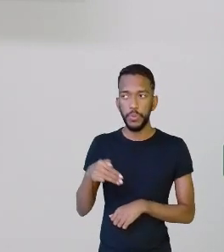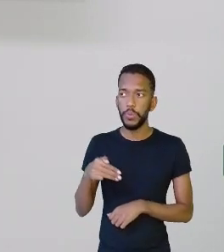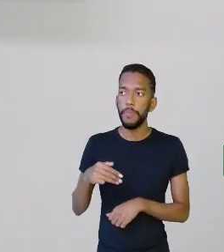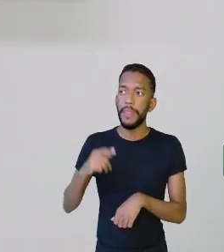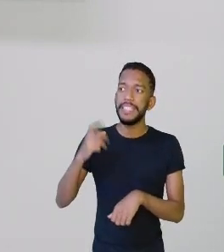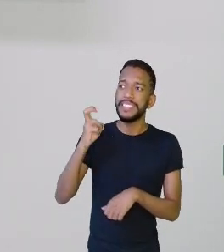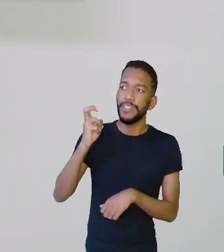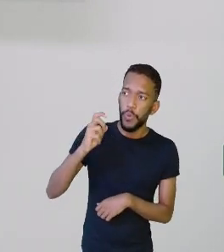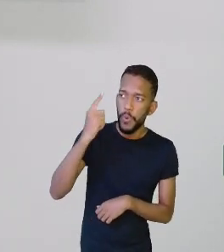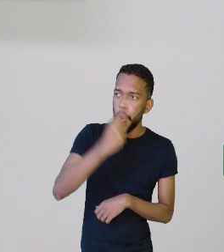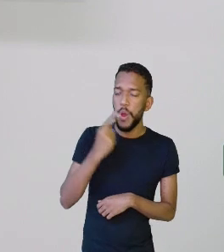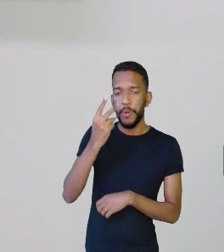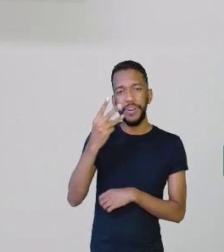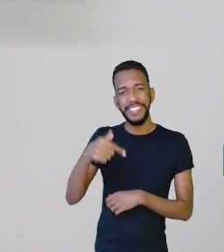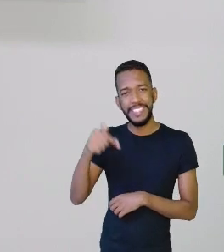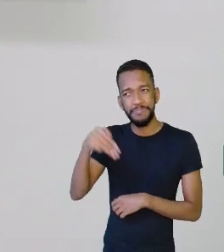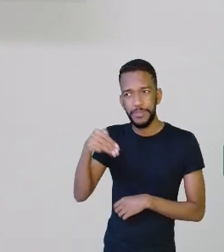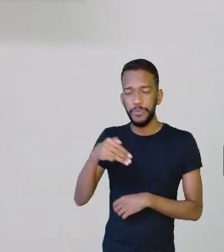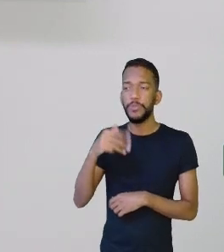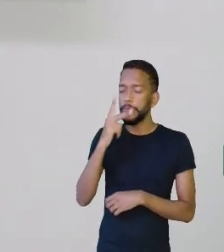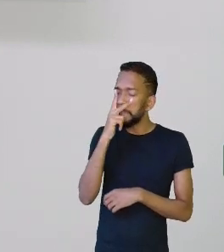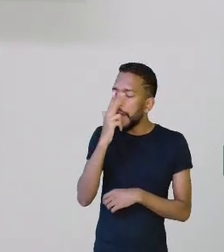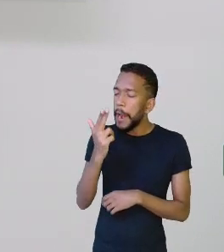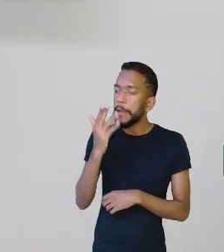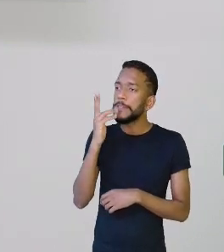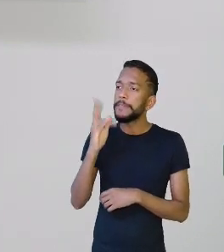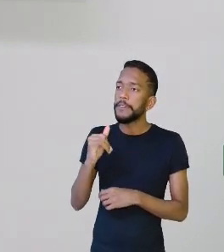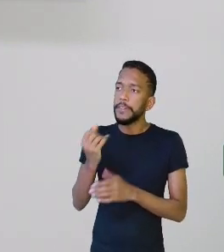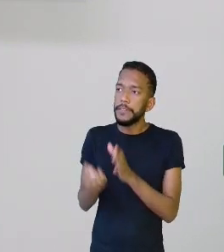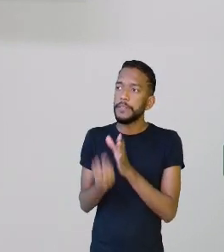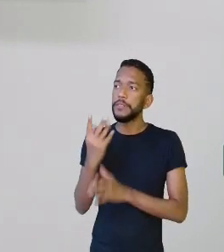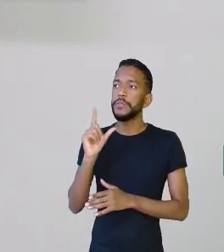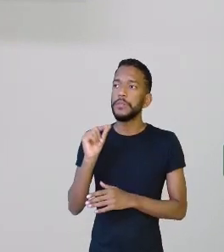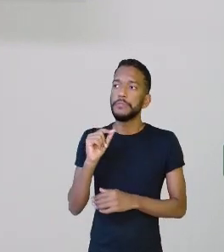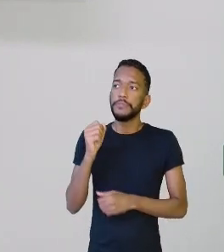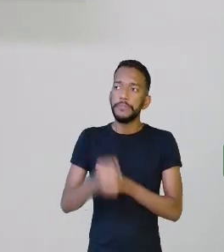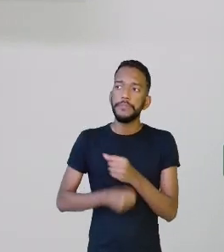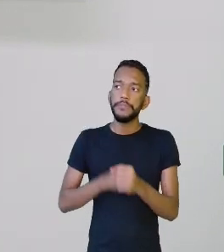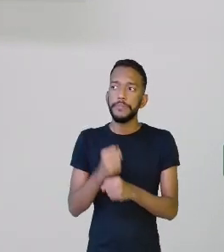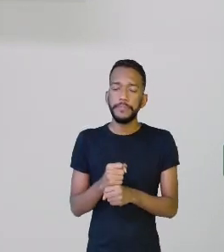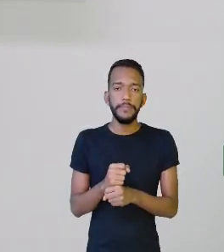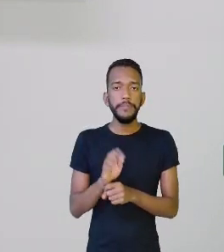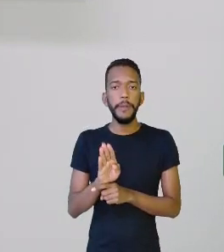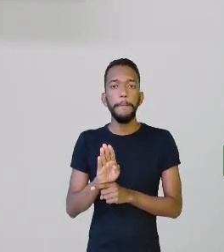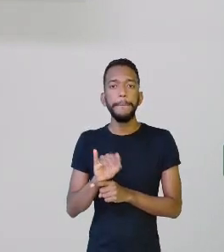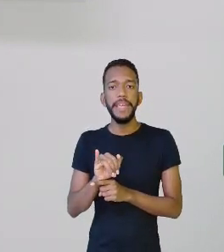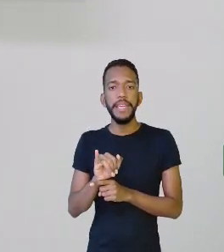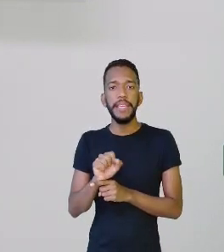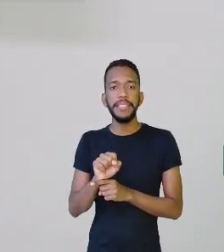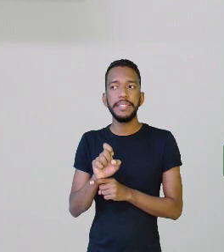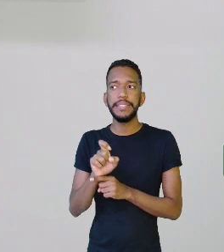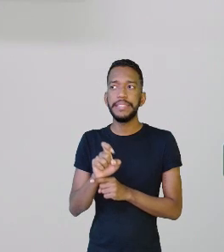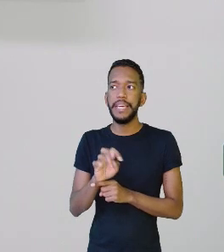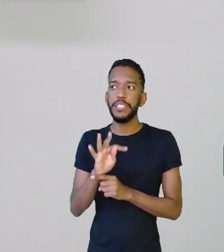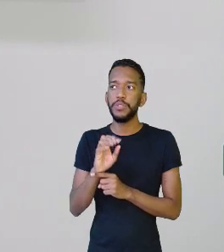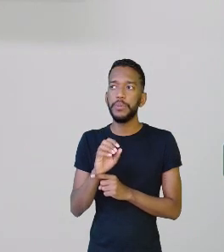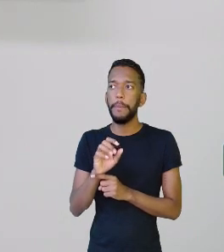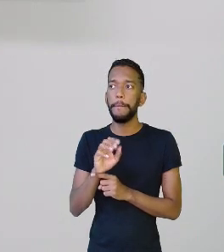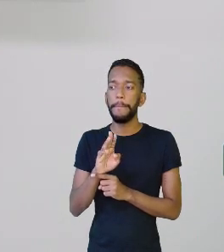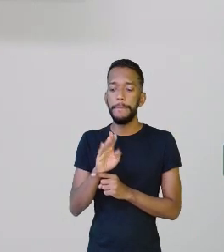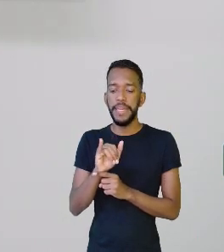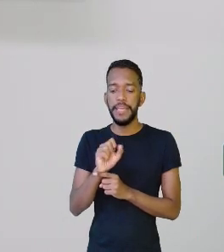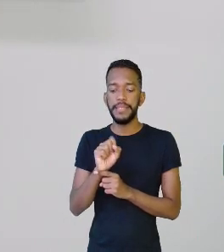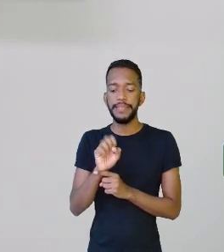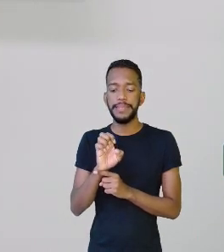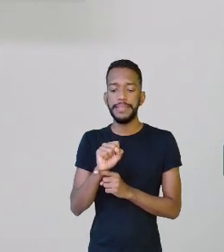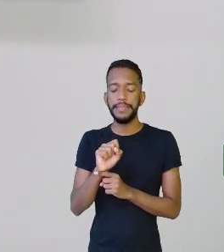sobrou vai dar origem ao ano bissexto. Está ali a perguntinha, o que é